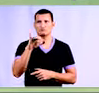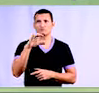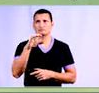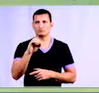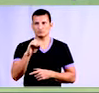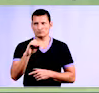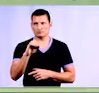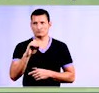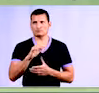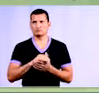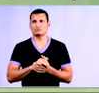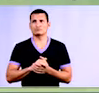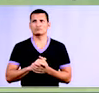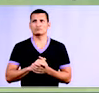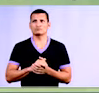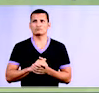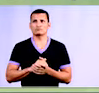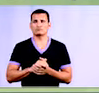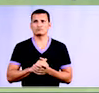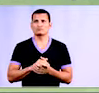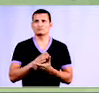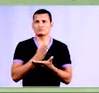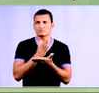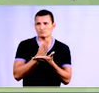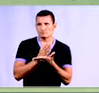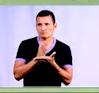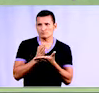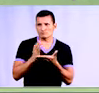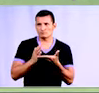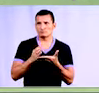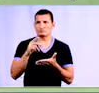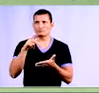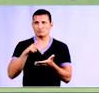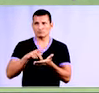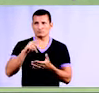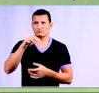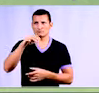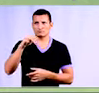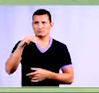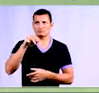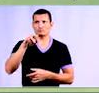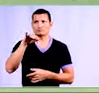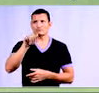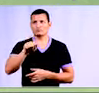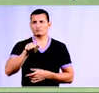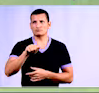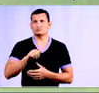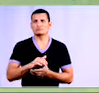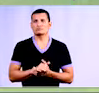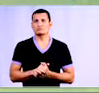físico composto pelas posições reais de memória. Logo, estamos